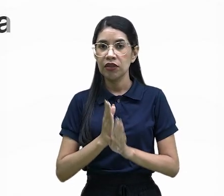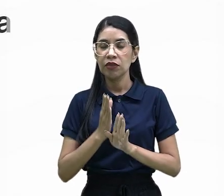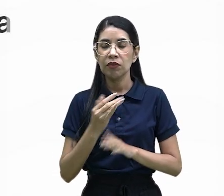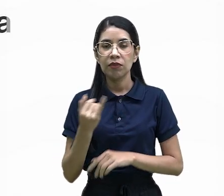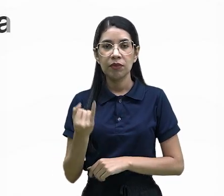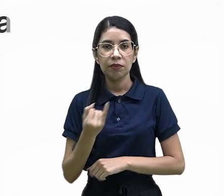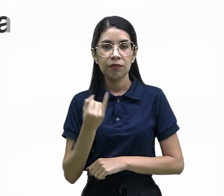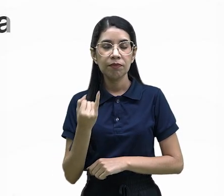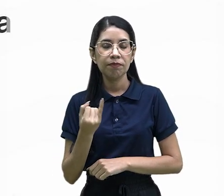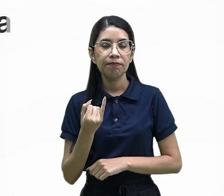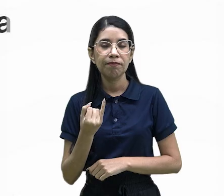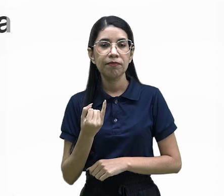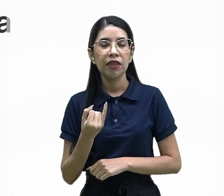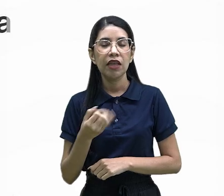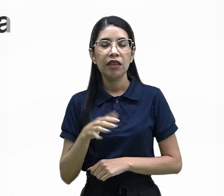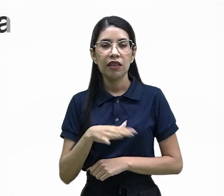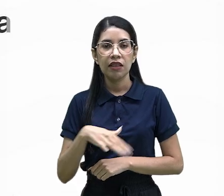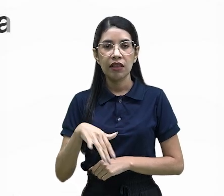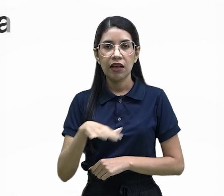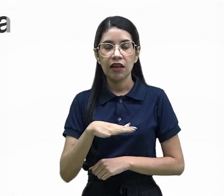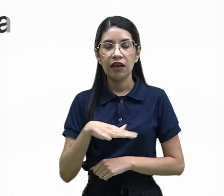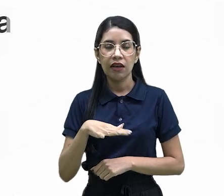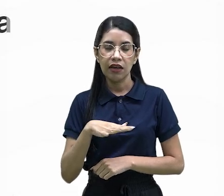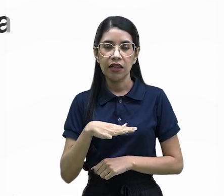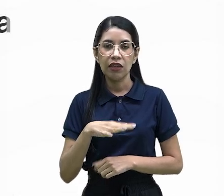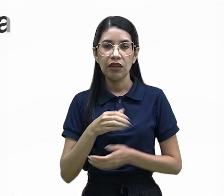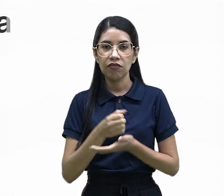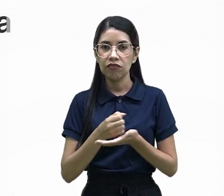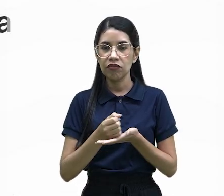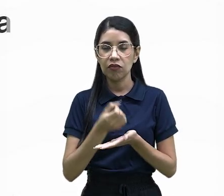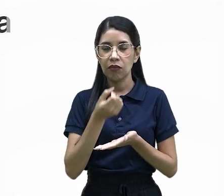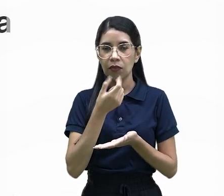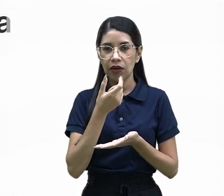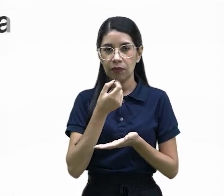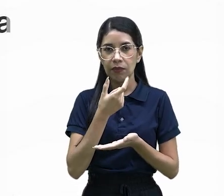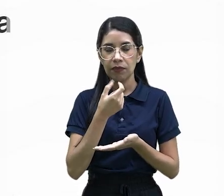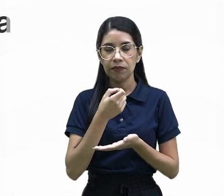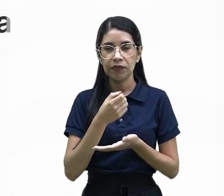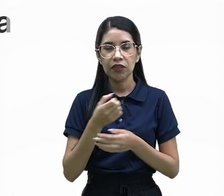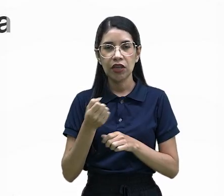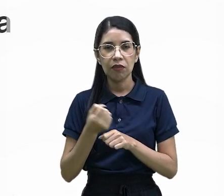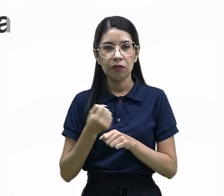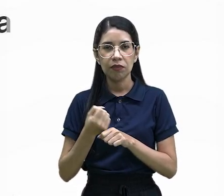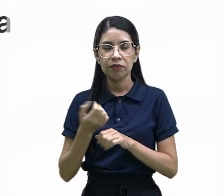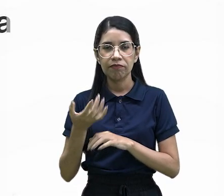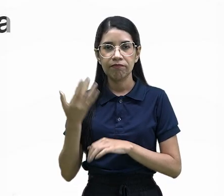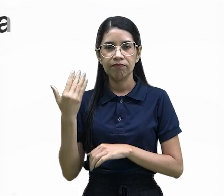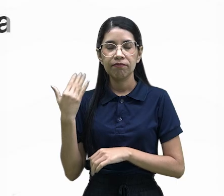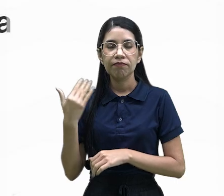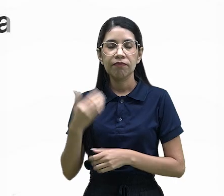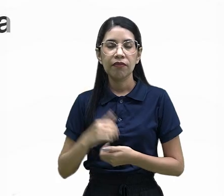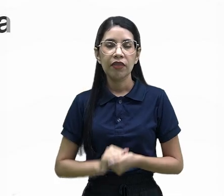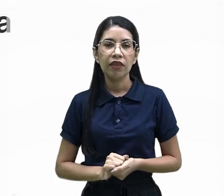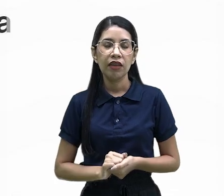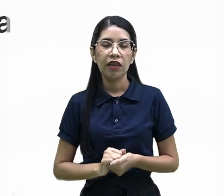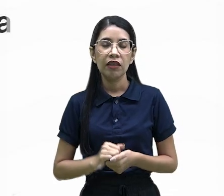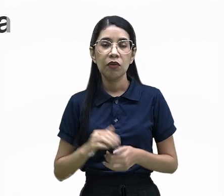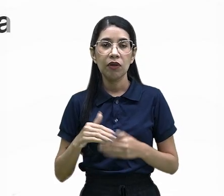descoberta, né, dentro dos fármacos, dos medicamentos, há muito tempo atrás. E, assim, a partir